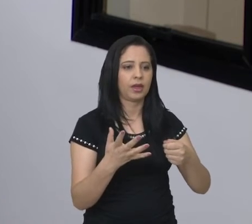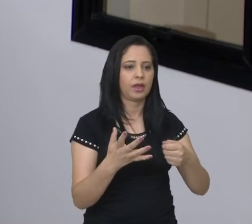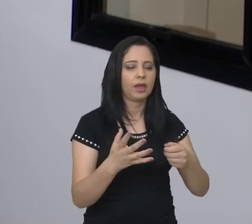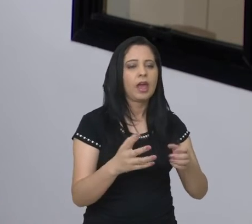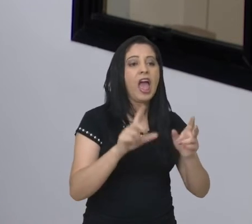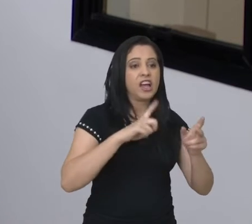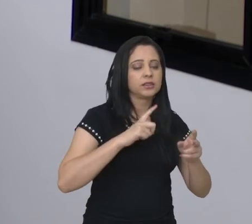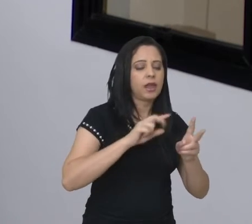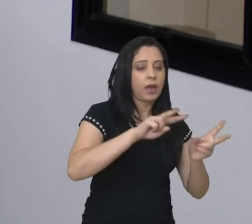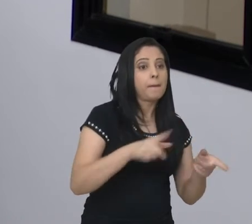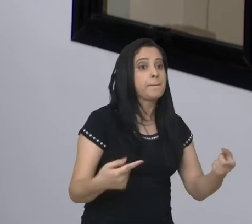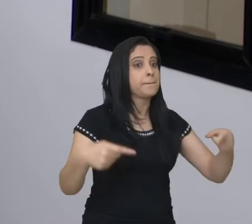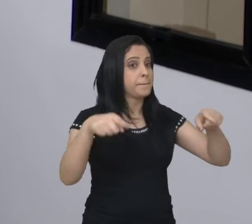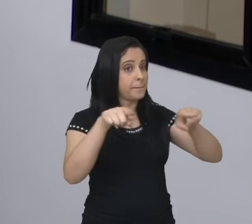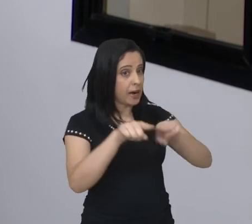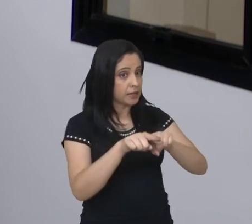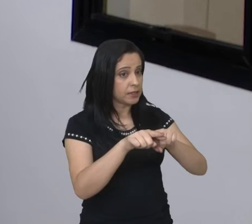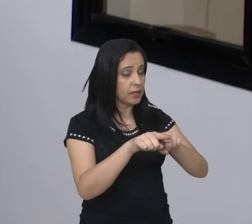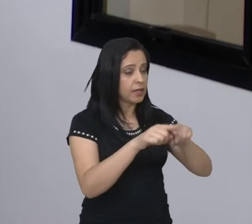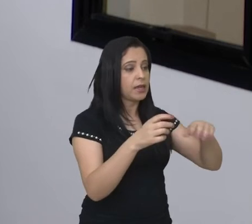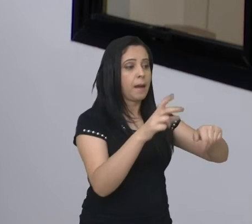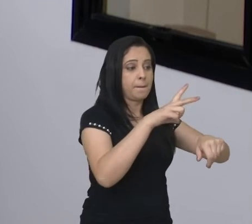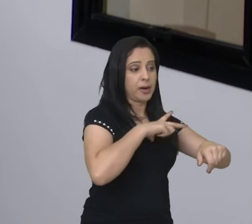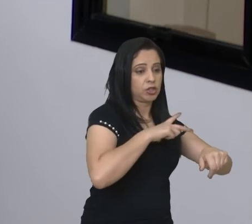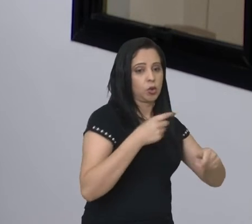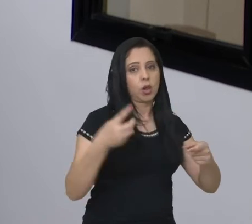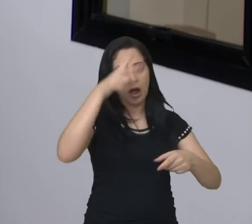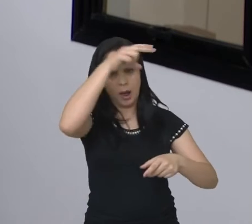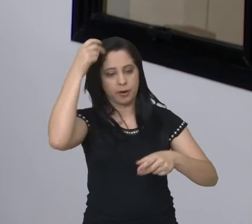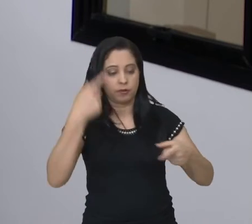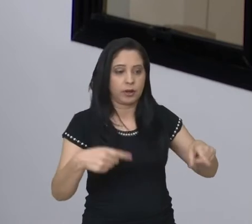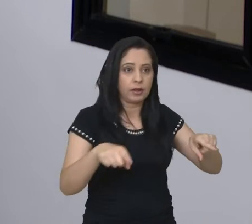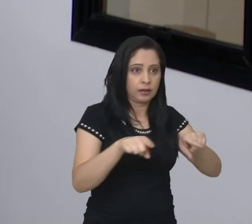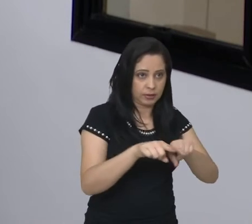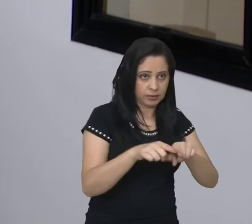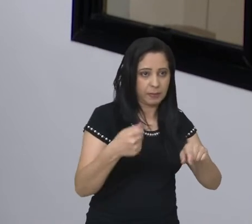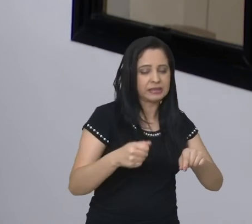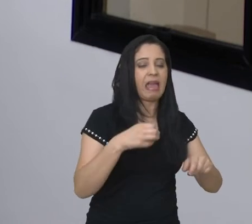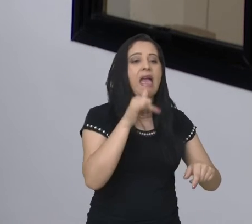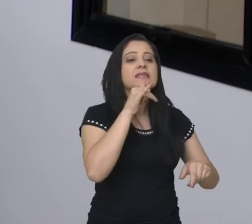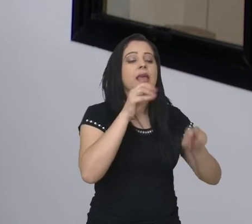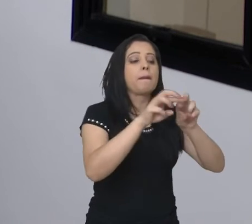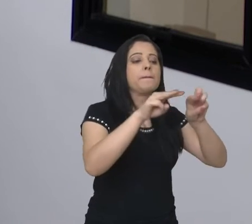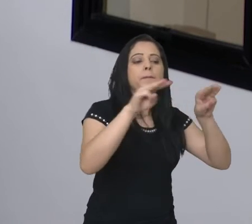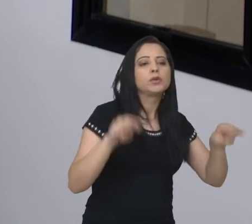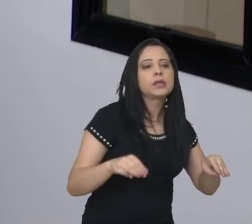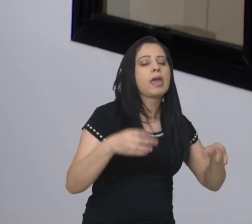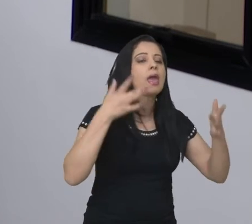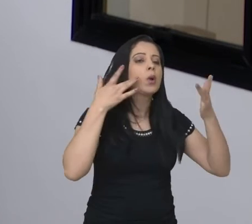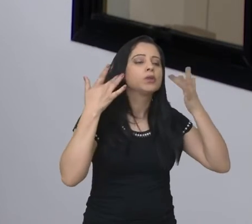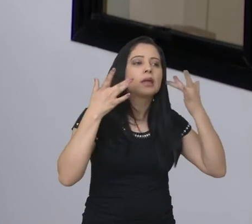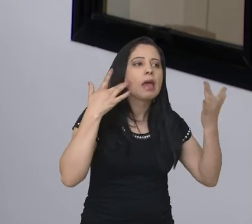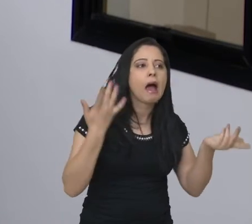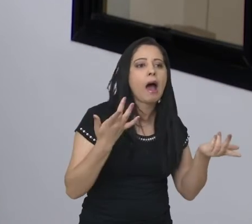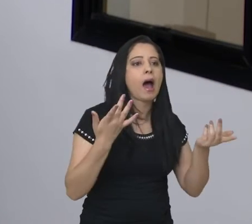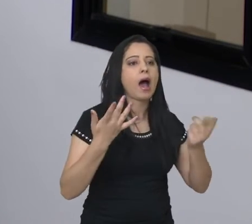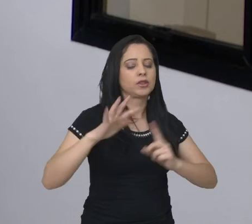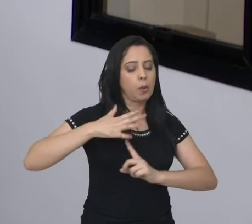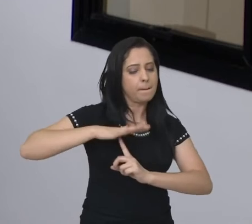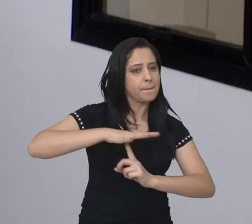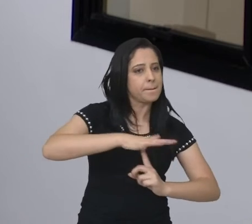bases para que haja concessões e parcerias público-privadas na administração de